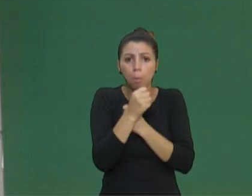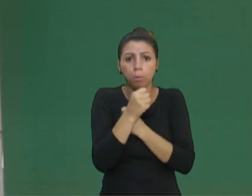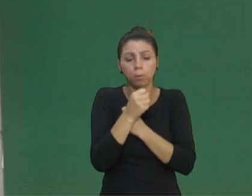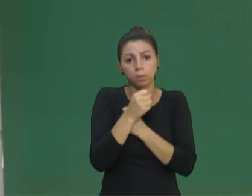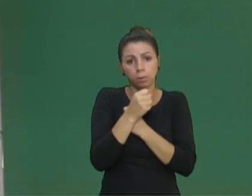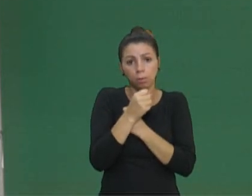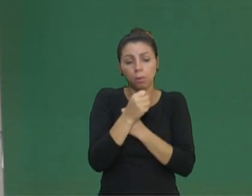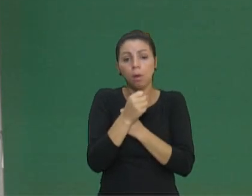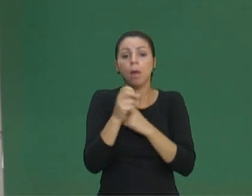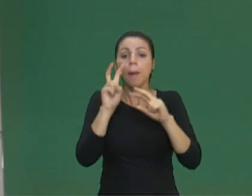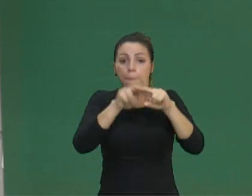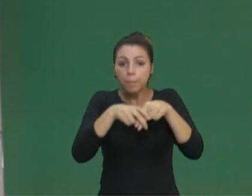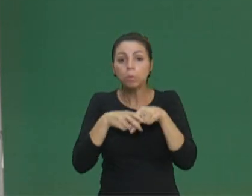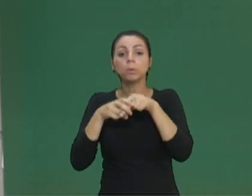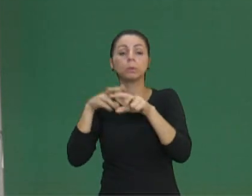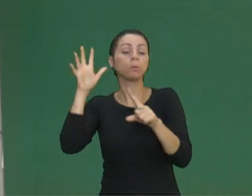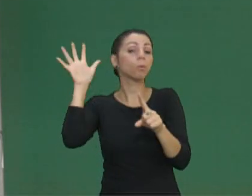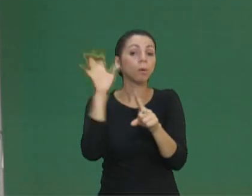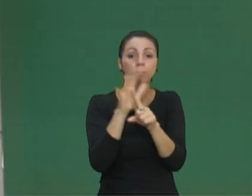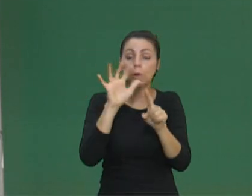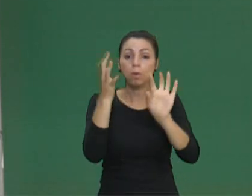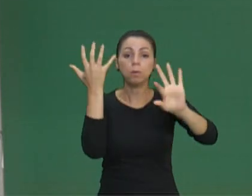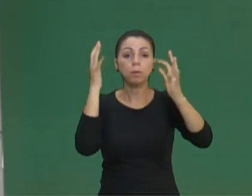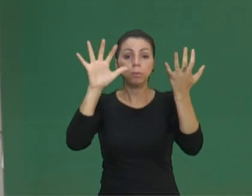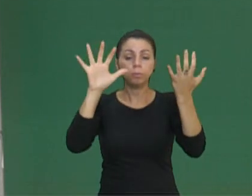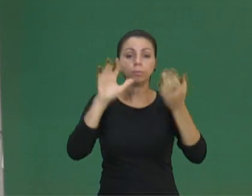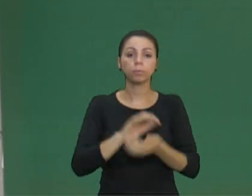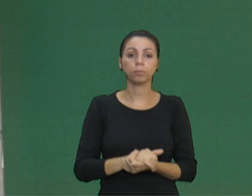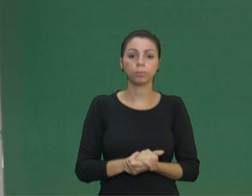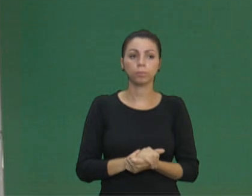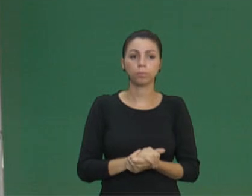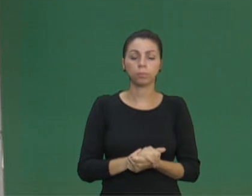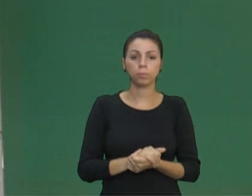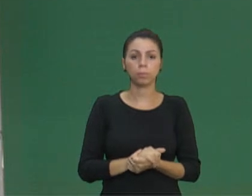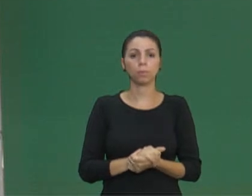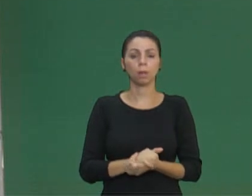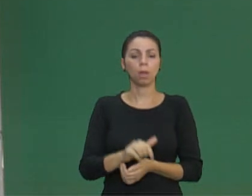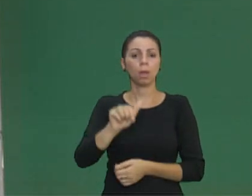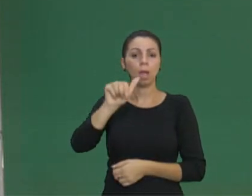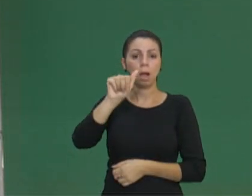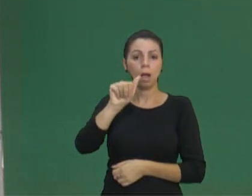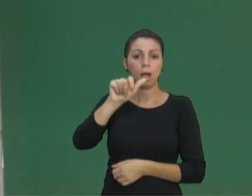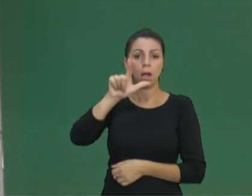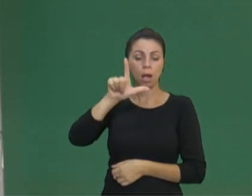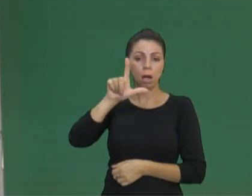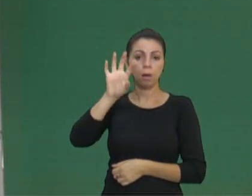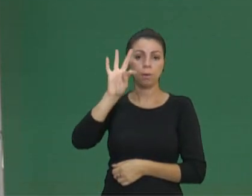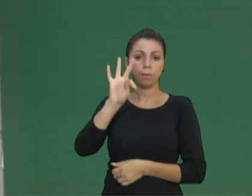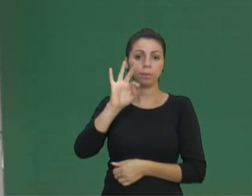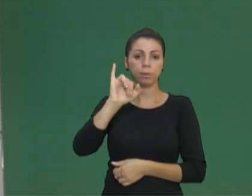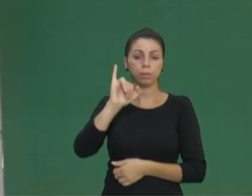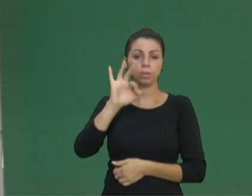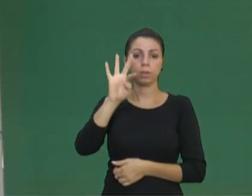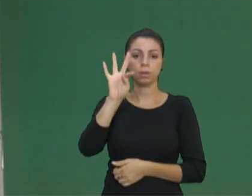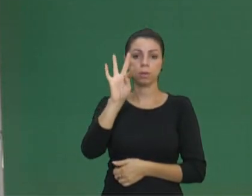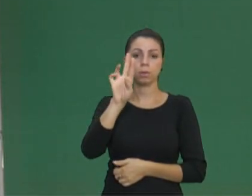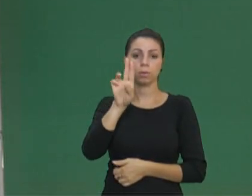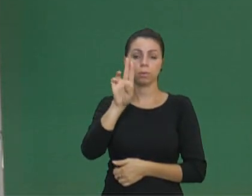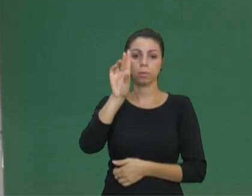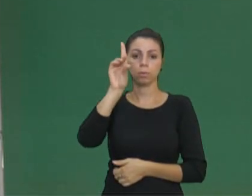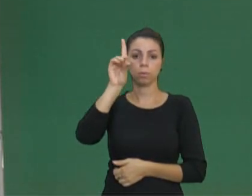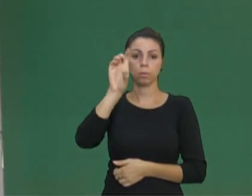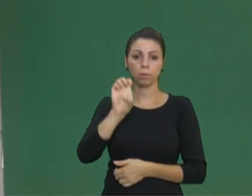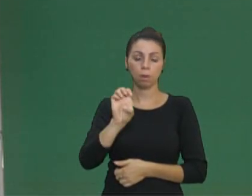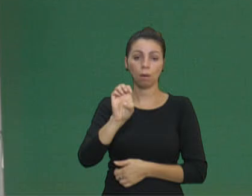nosso clima, tá? E quanto à altitude? Ela é um fator também, né, que vai influenciar.